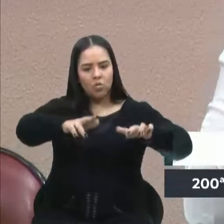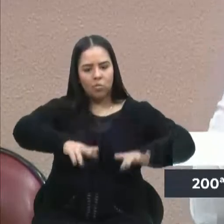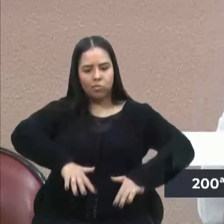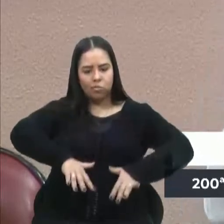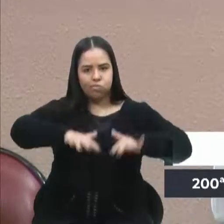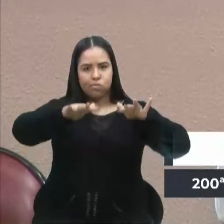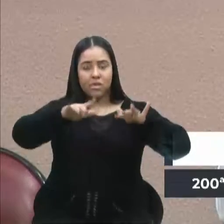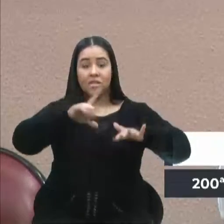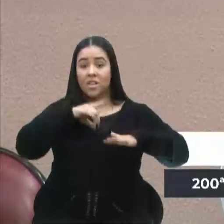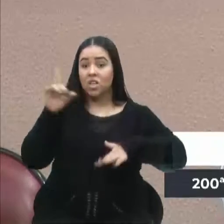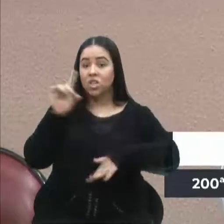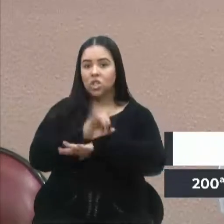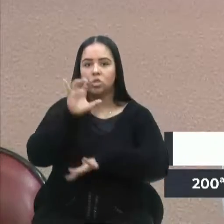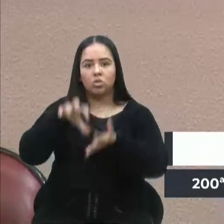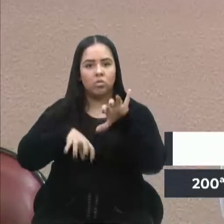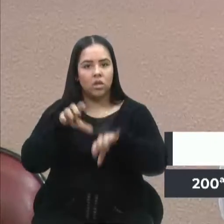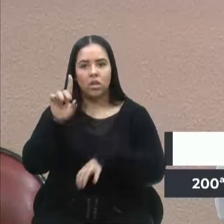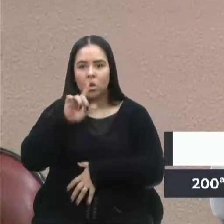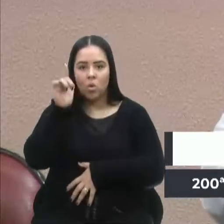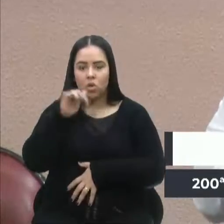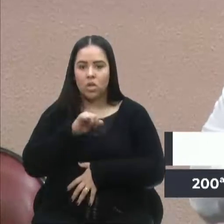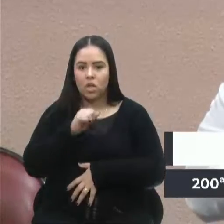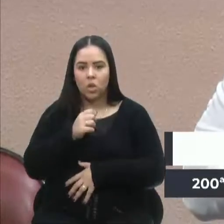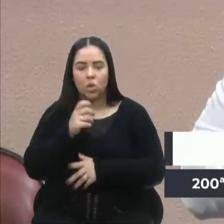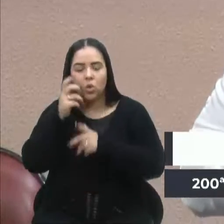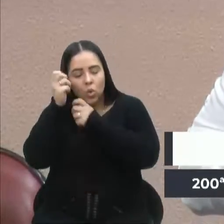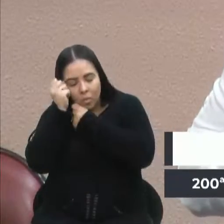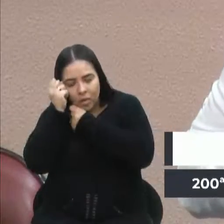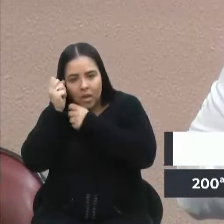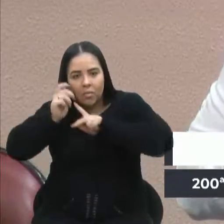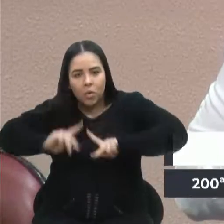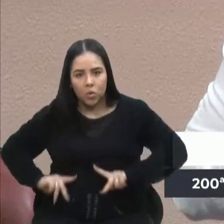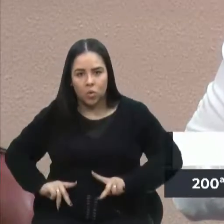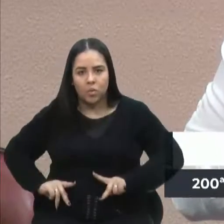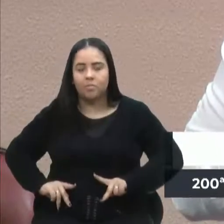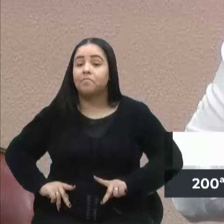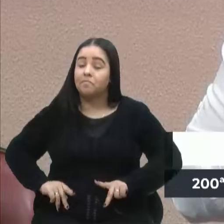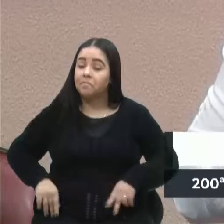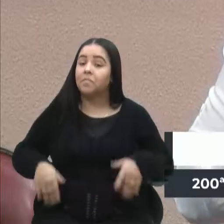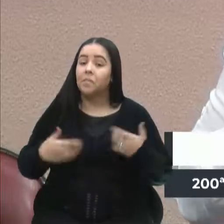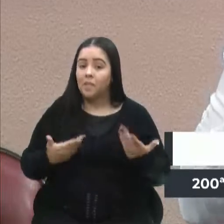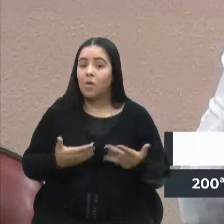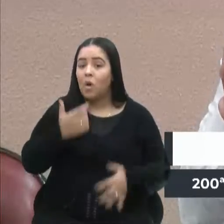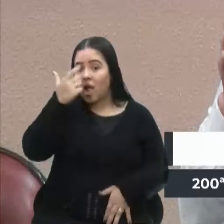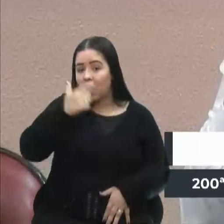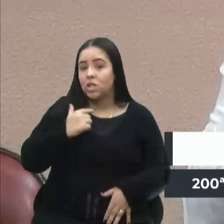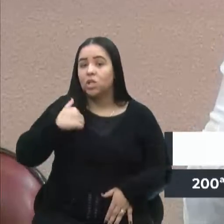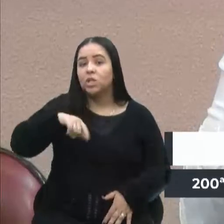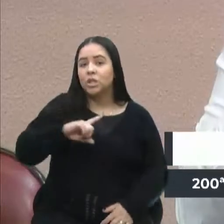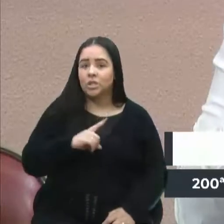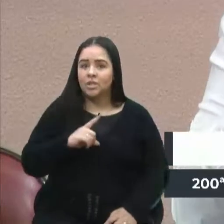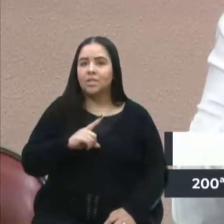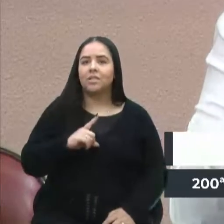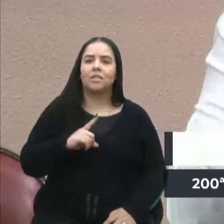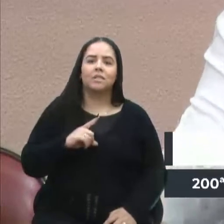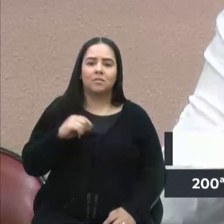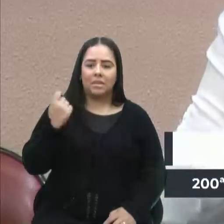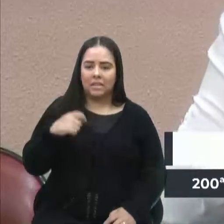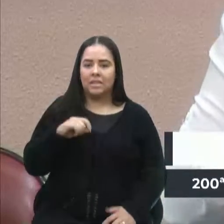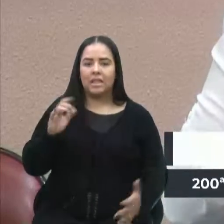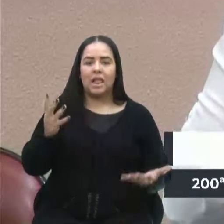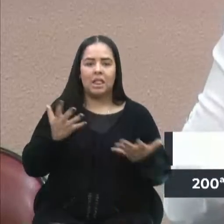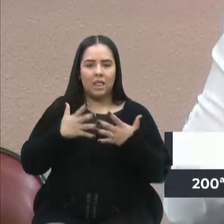que em dia de chuva não conseguem dormir. Então, eu acho que aqui é um motivo, eu acho que nós deveríamos estar